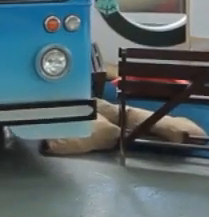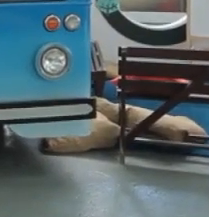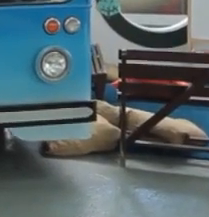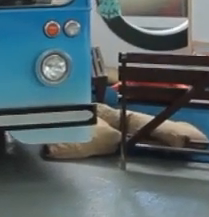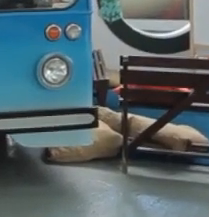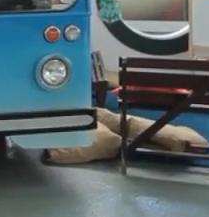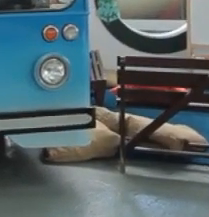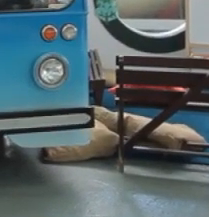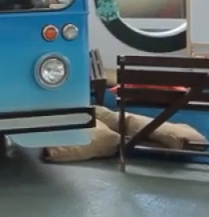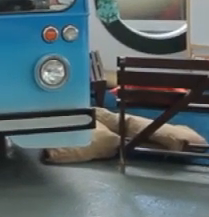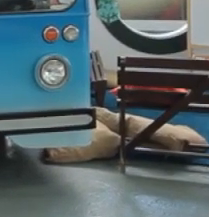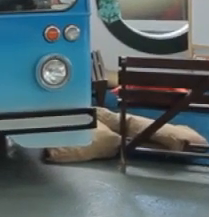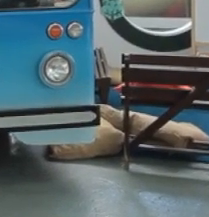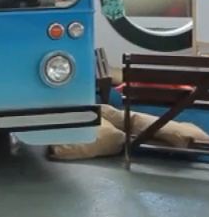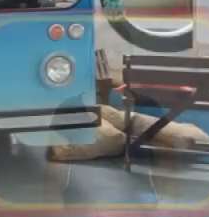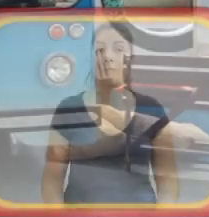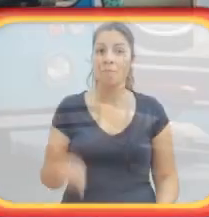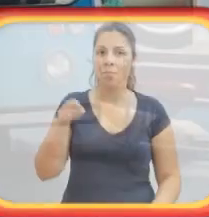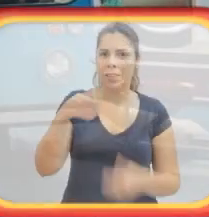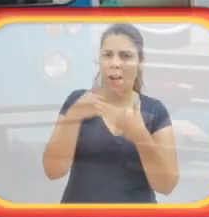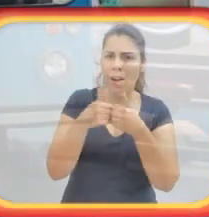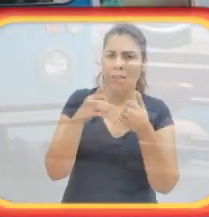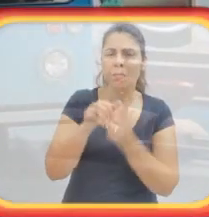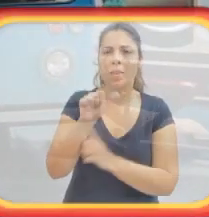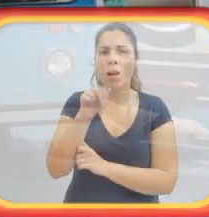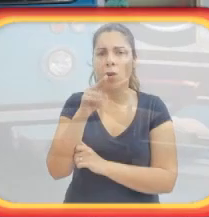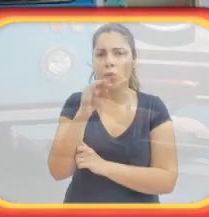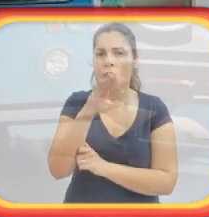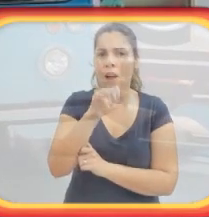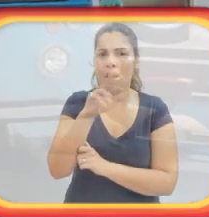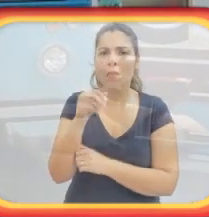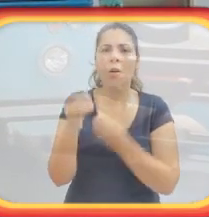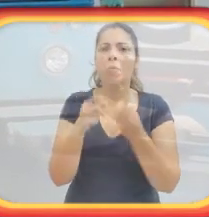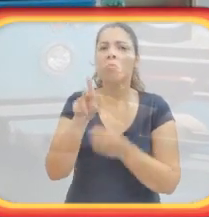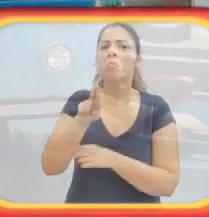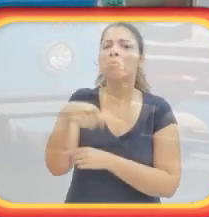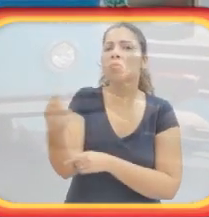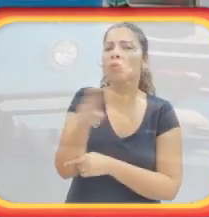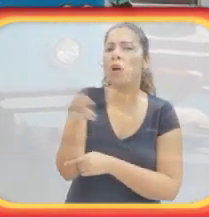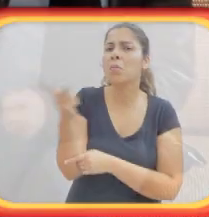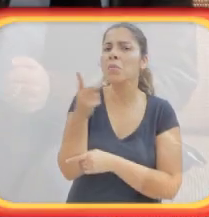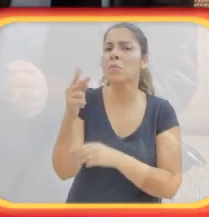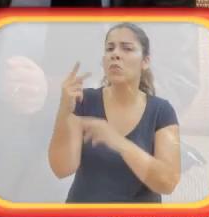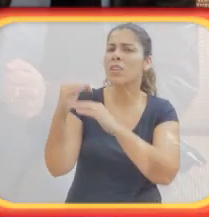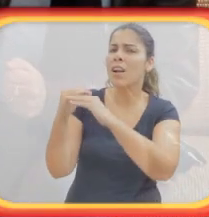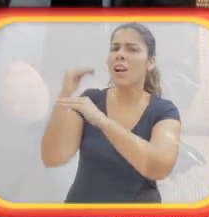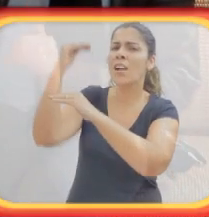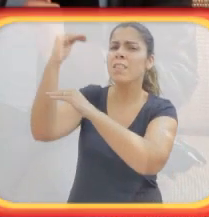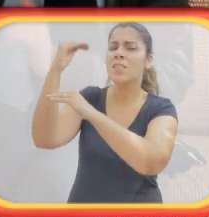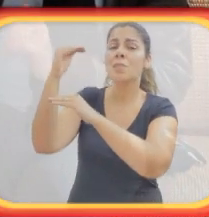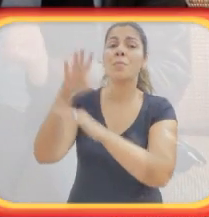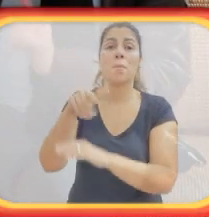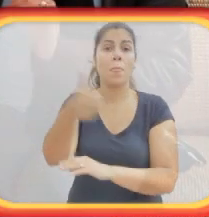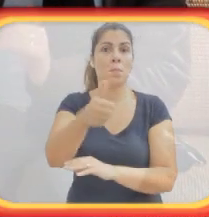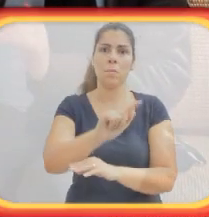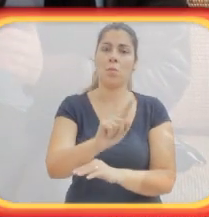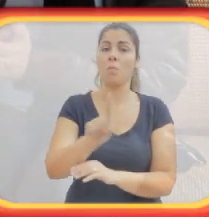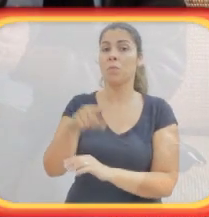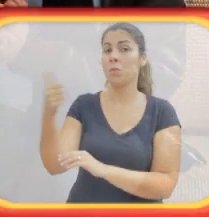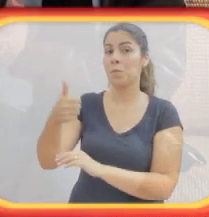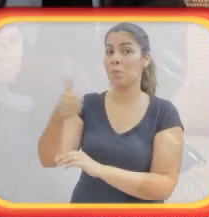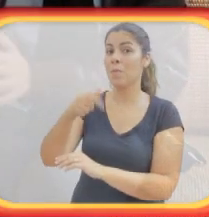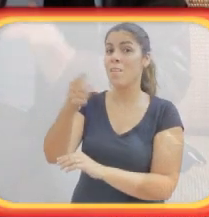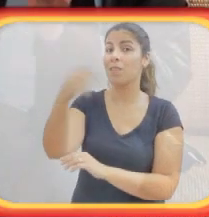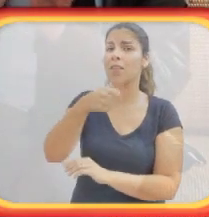2 andares e 2 cores. Esses ônibus, autocarros, como vocês chamam, são esses de 2 andares? Os primeiros não. Os primeiros que vieram